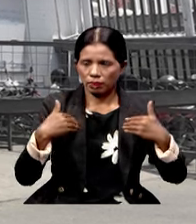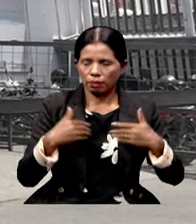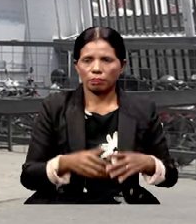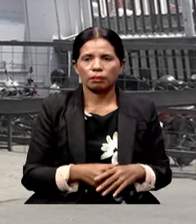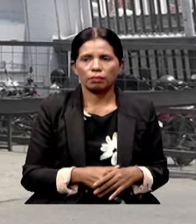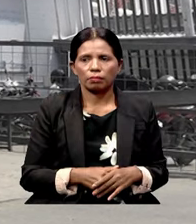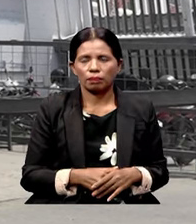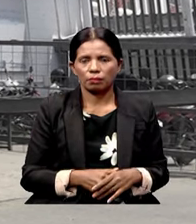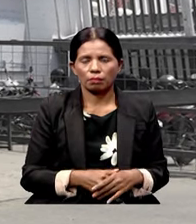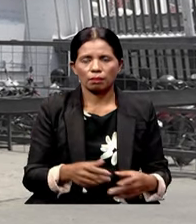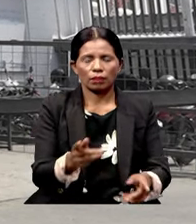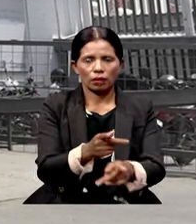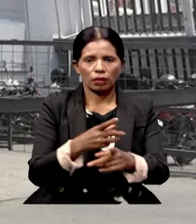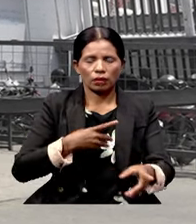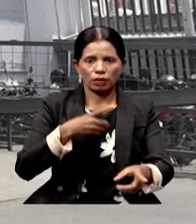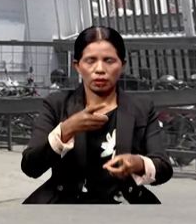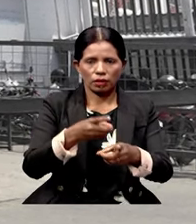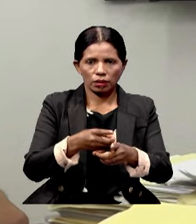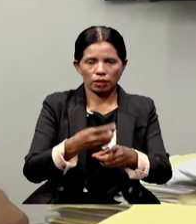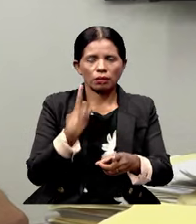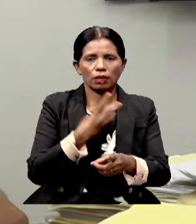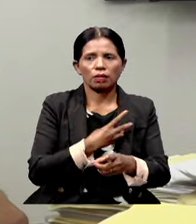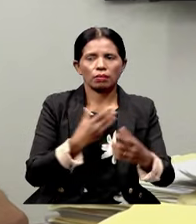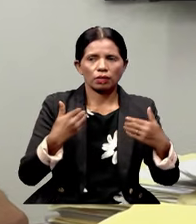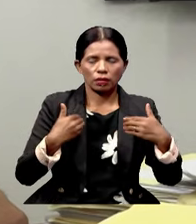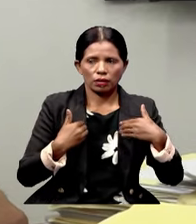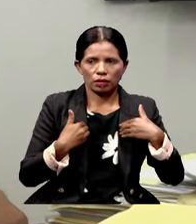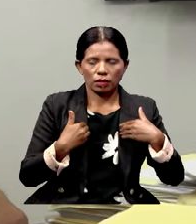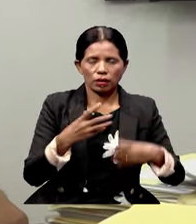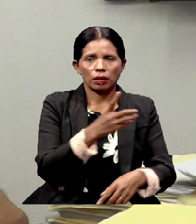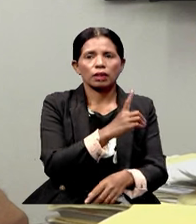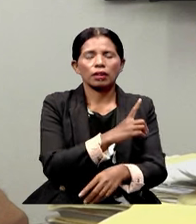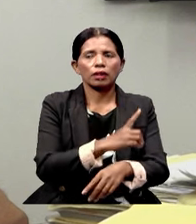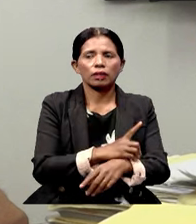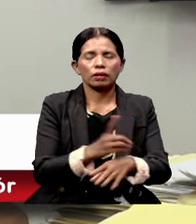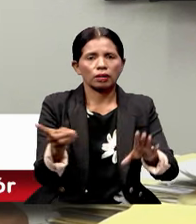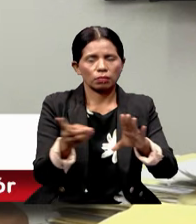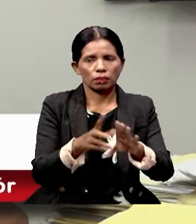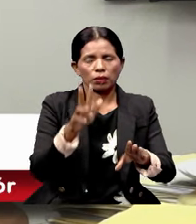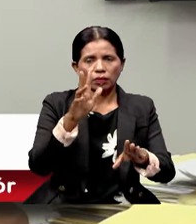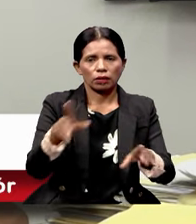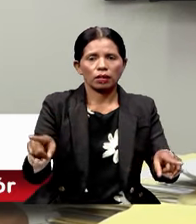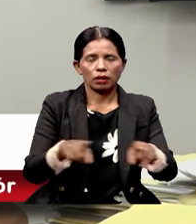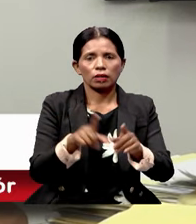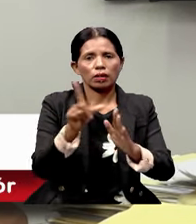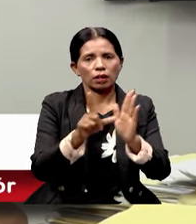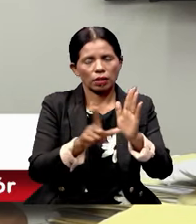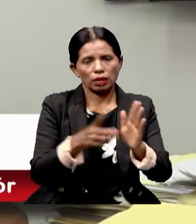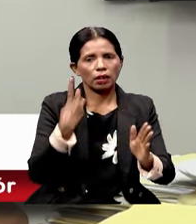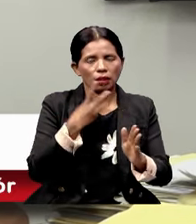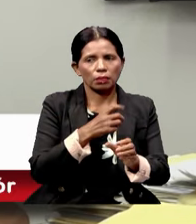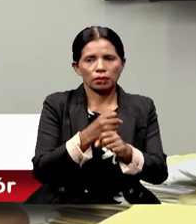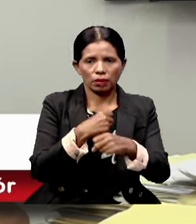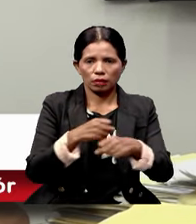protege direito consumidores, mas a mim e a diploma tolo ira, não é mesmo que saia nessa mata da lama ira para a mim, ou de halo a minha